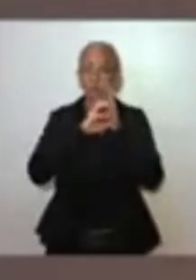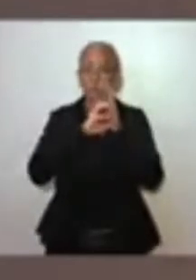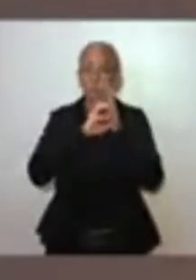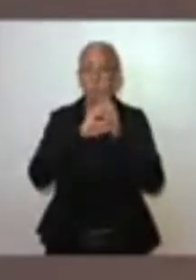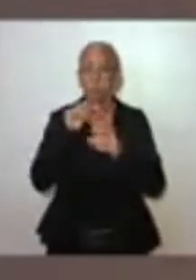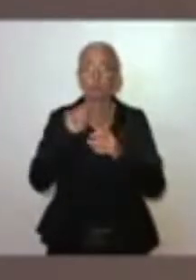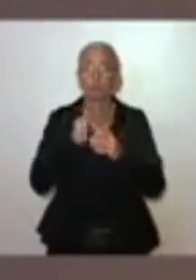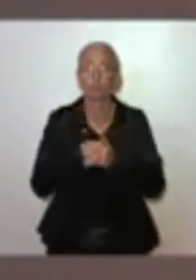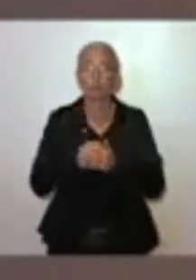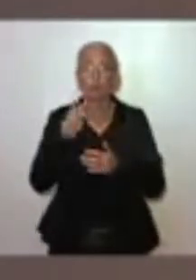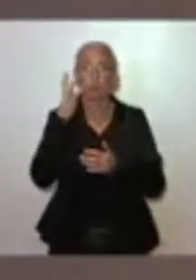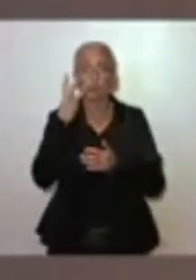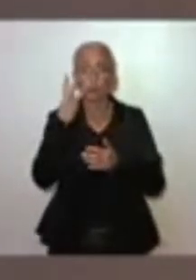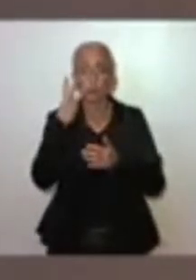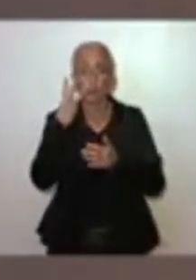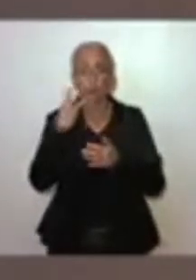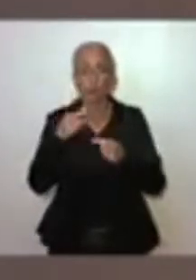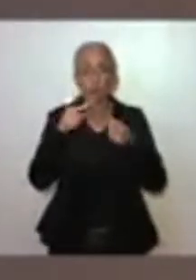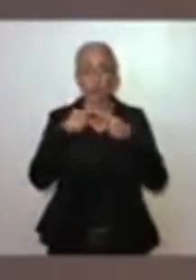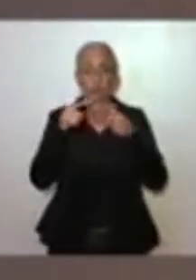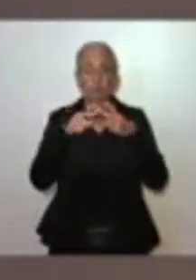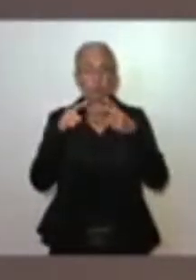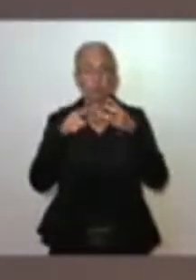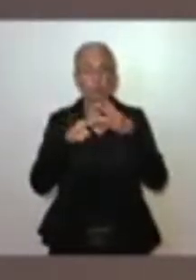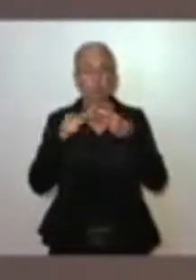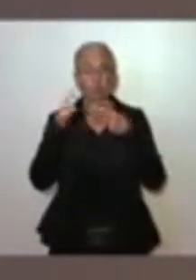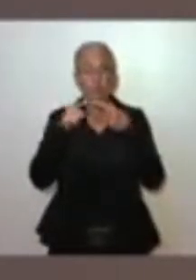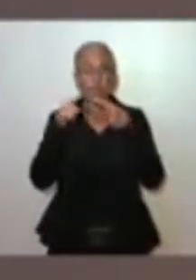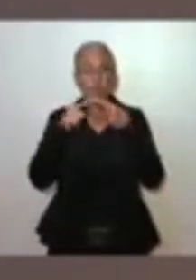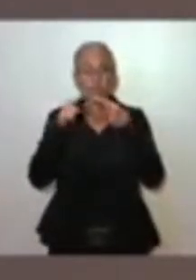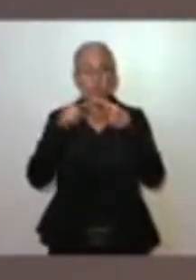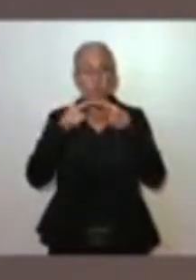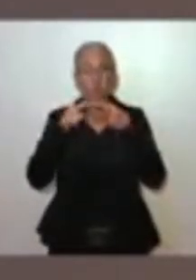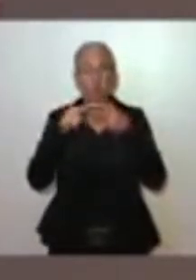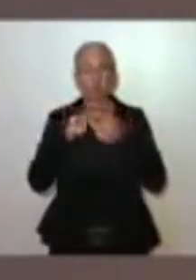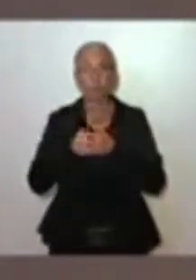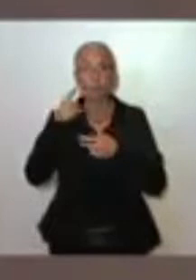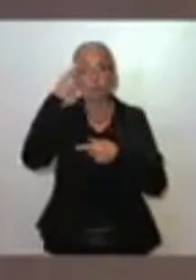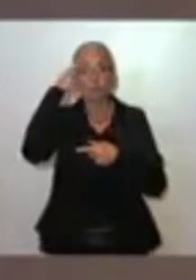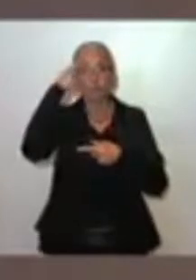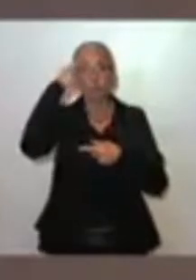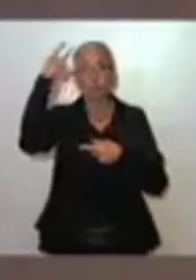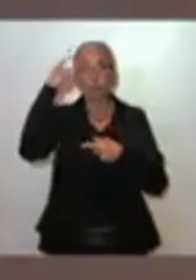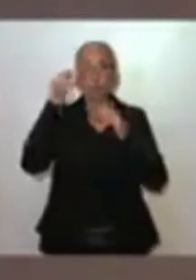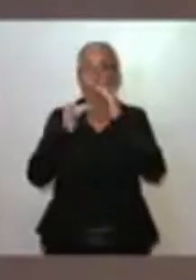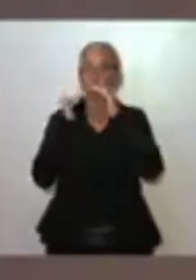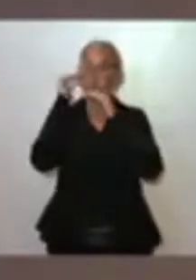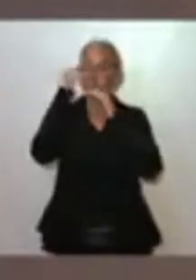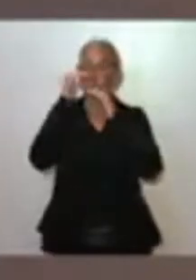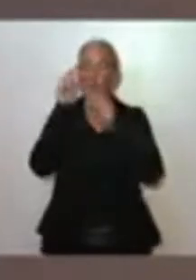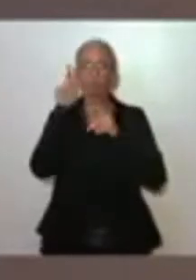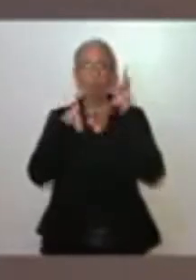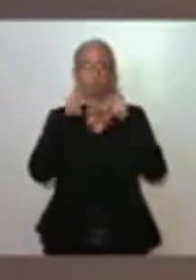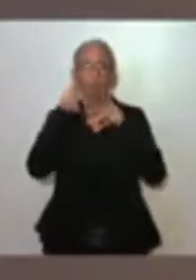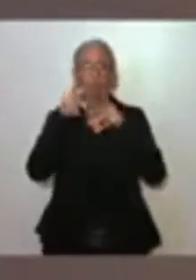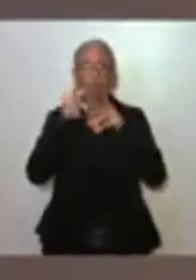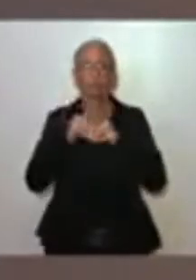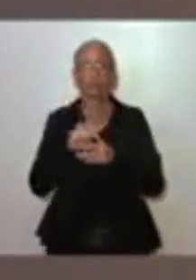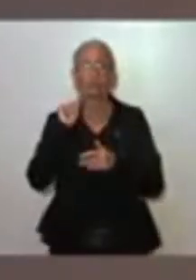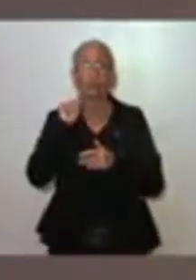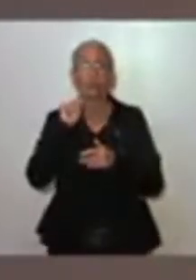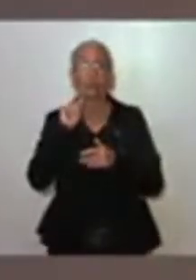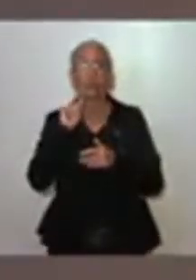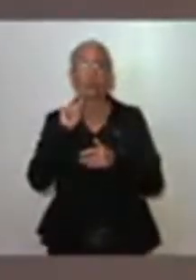eu destaco três delas de início a primeira é a ideia de soberania Popular Ou seja